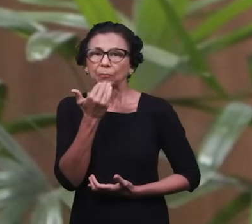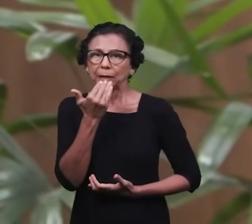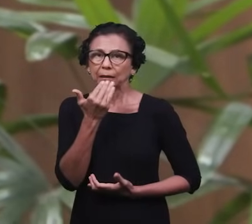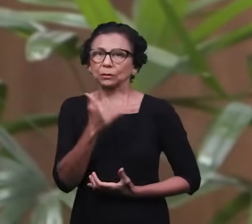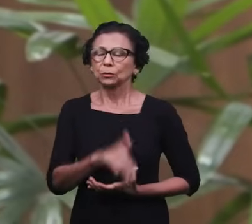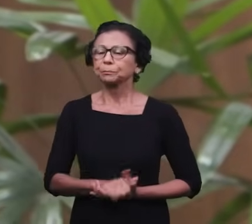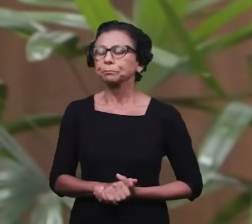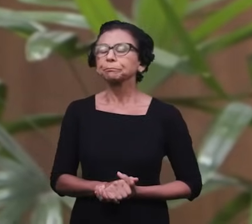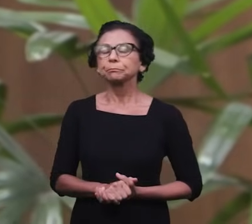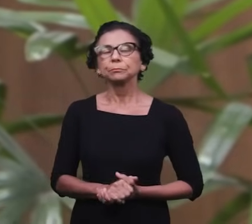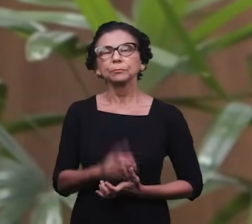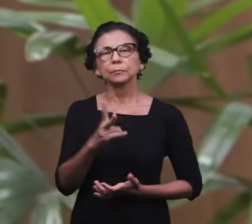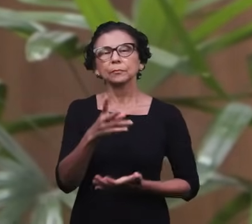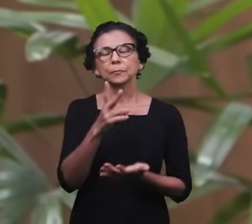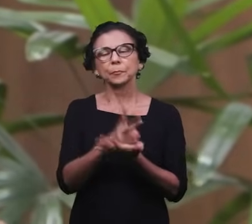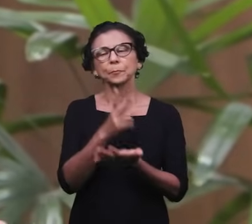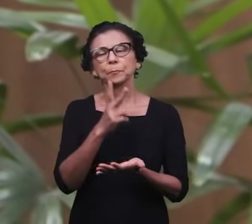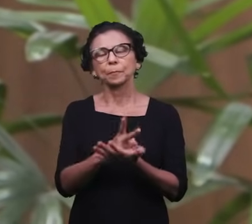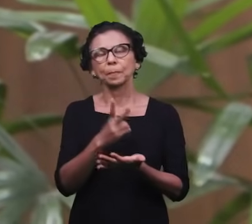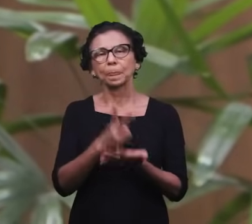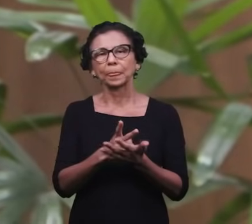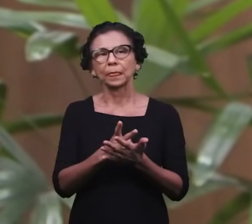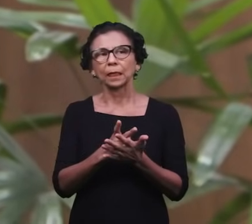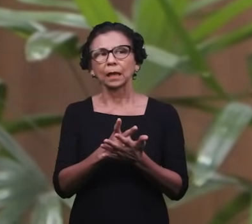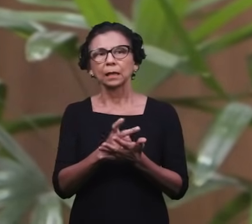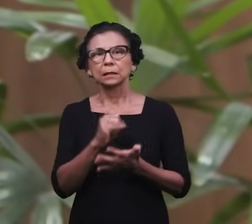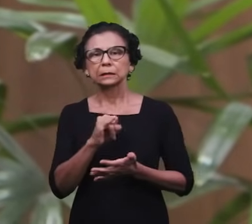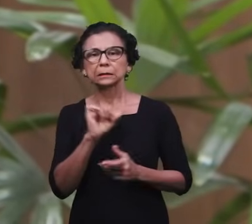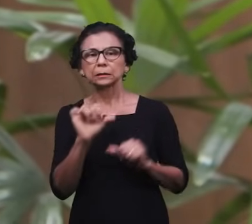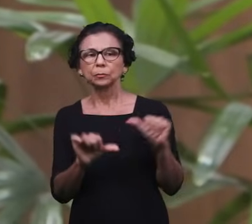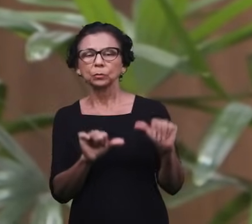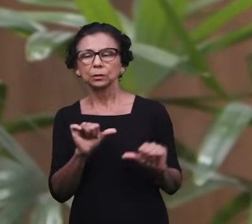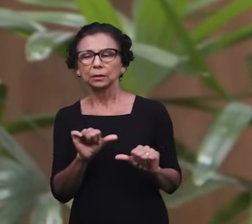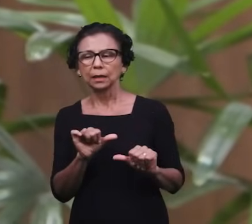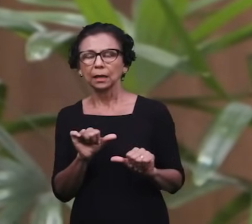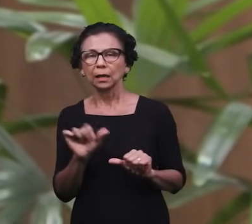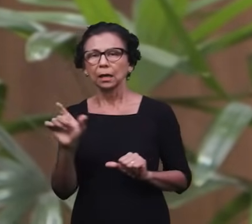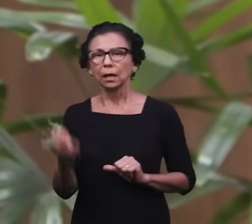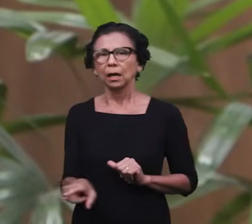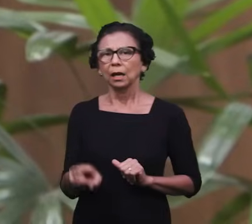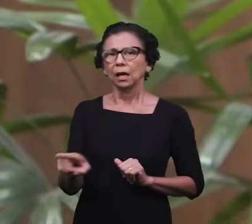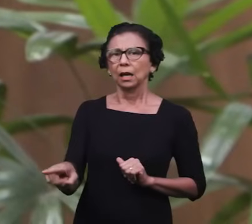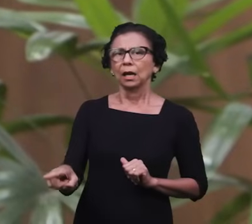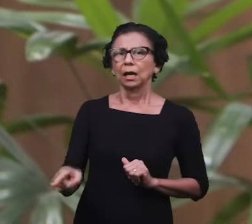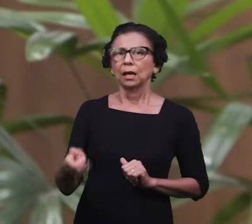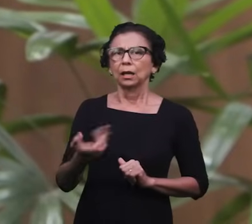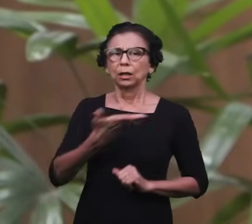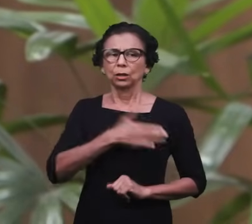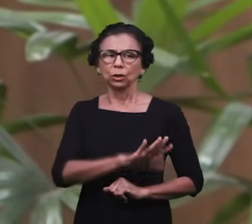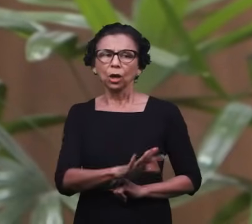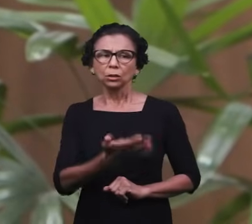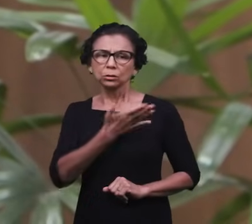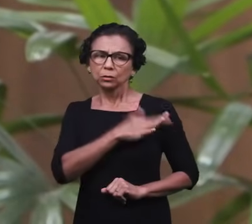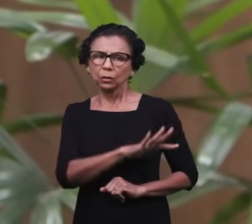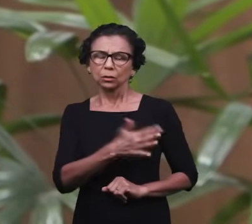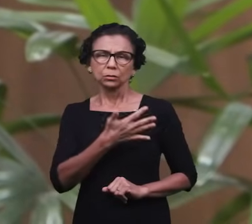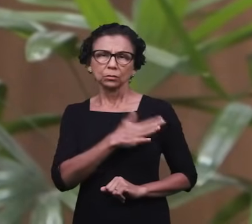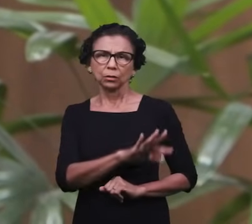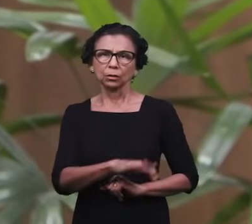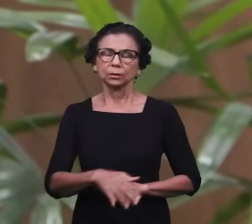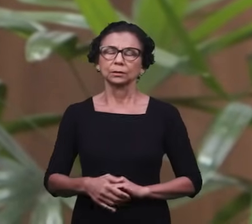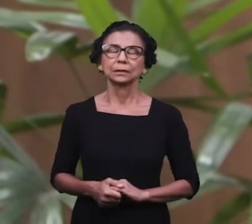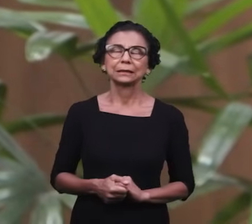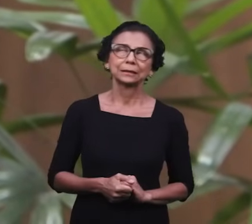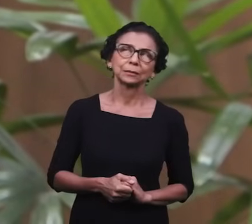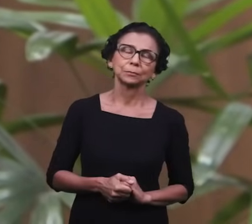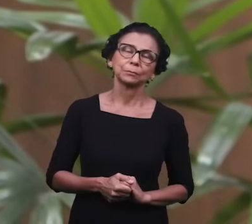já resiste muito a essas mudanças. Ok, também nas brincadeiras. A brincadeira no autismo tem uma alteração,